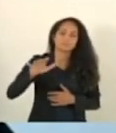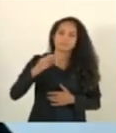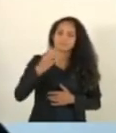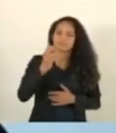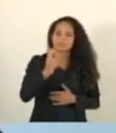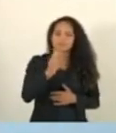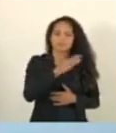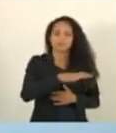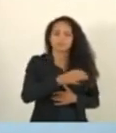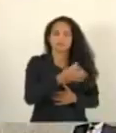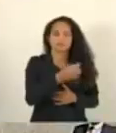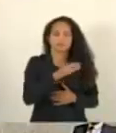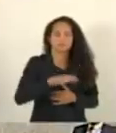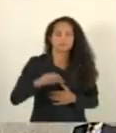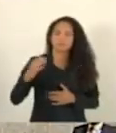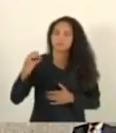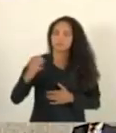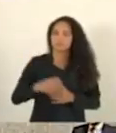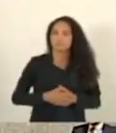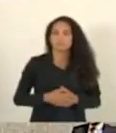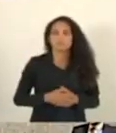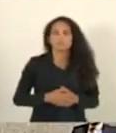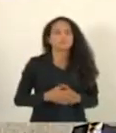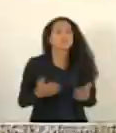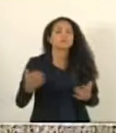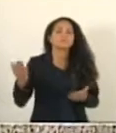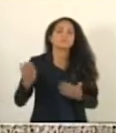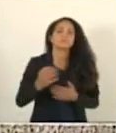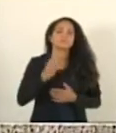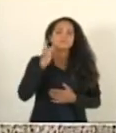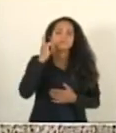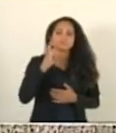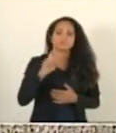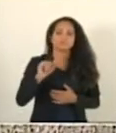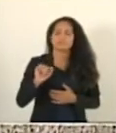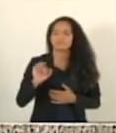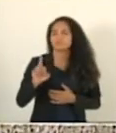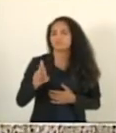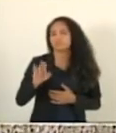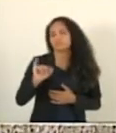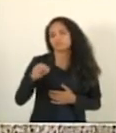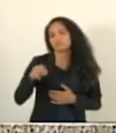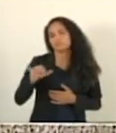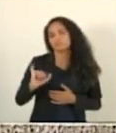e a região 6. Deputada, com a palavra, deputada Irine Lopes.